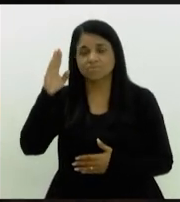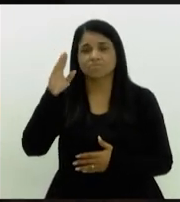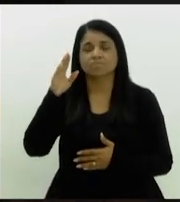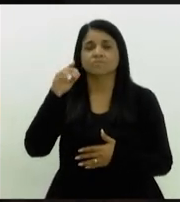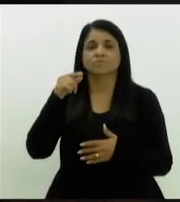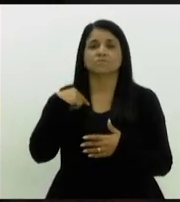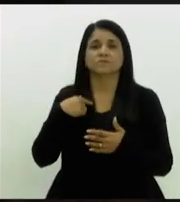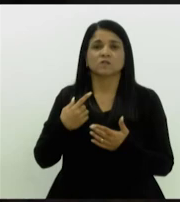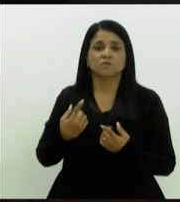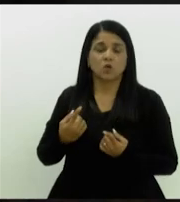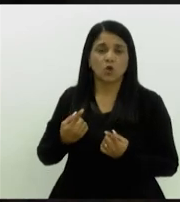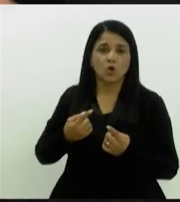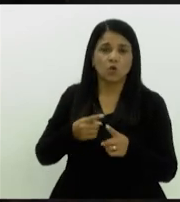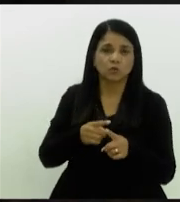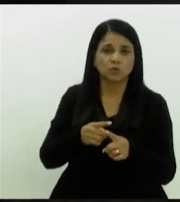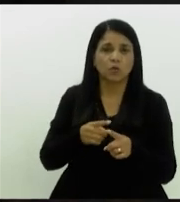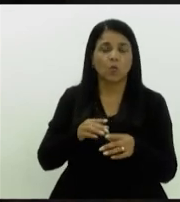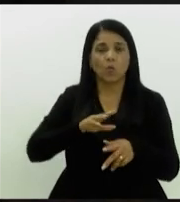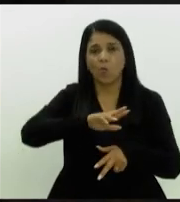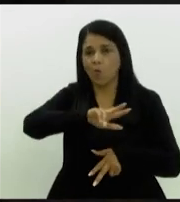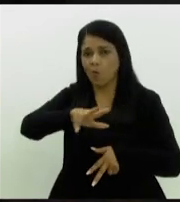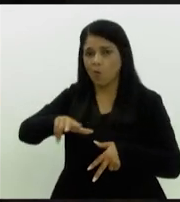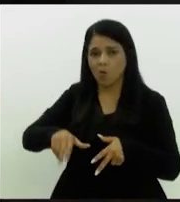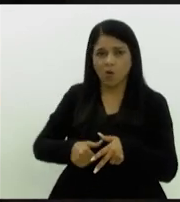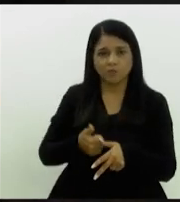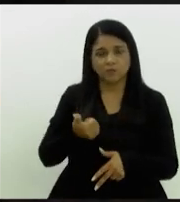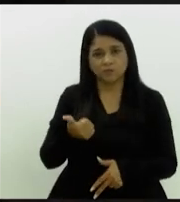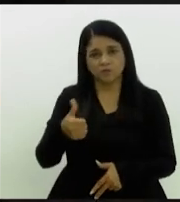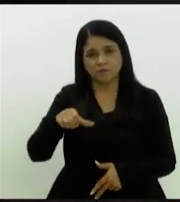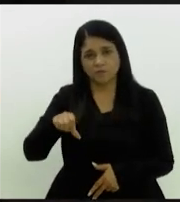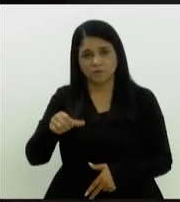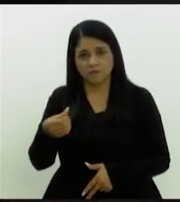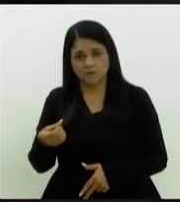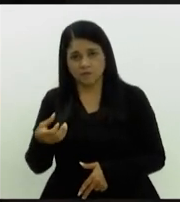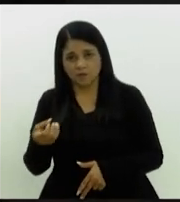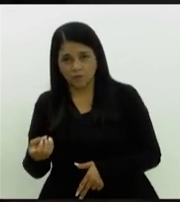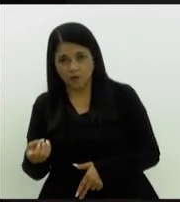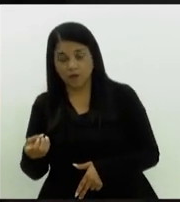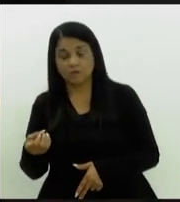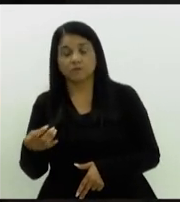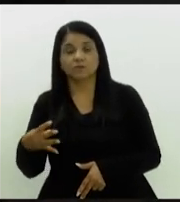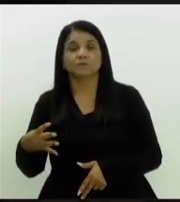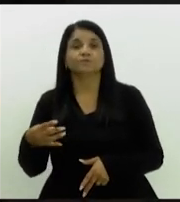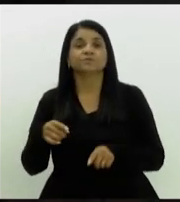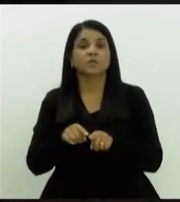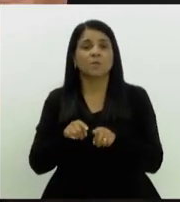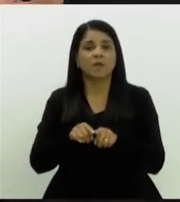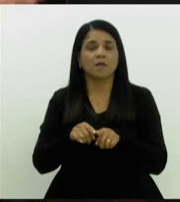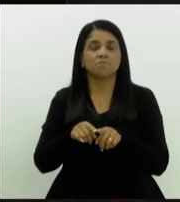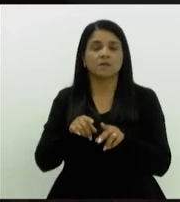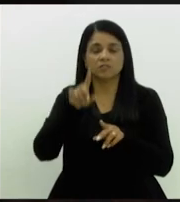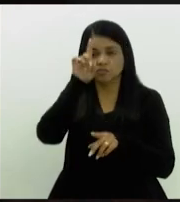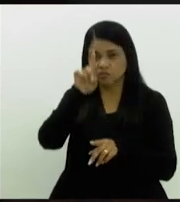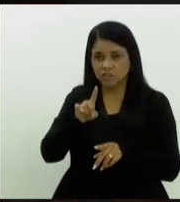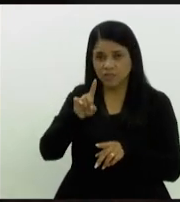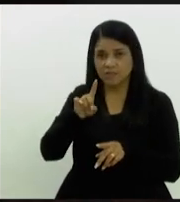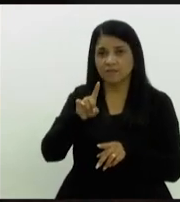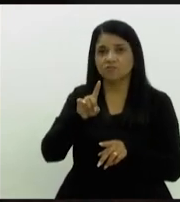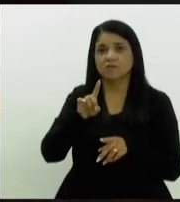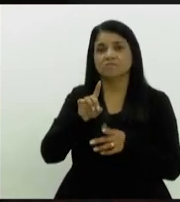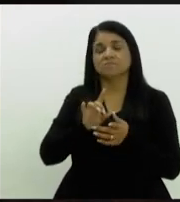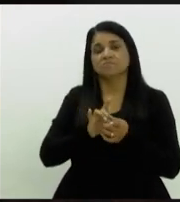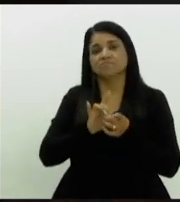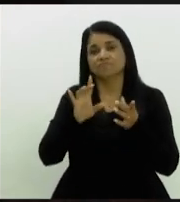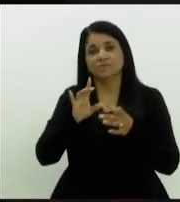o golpe de 64, se posicionou pela liberdade, pela direta já, se posicionou pelo impeachment do